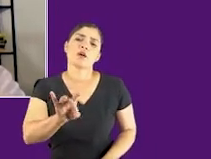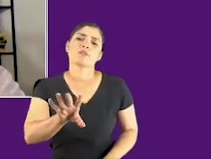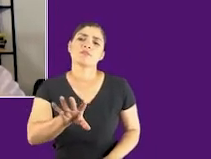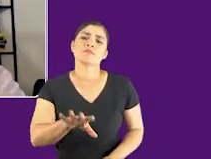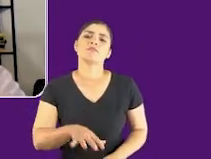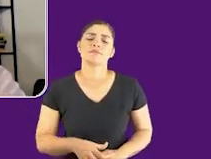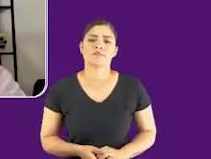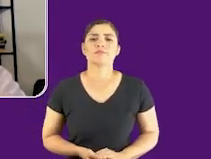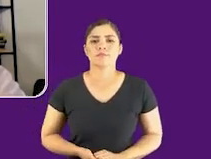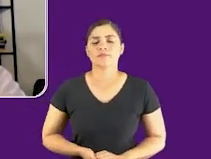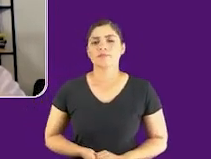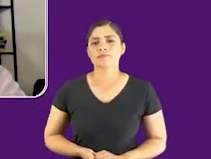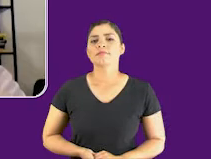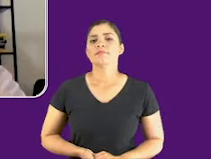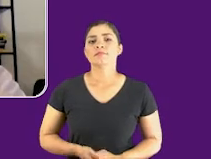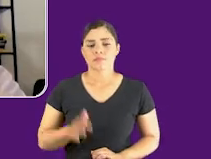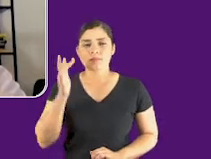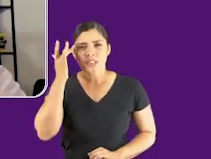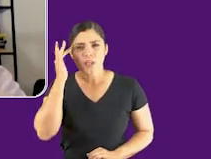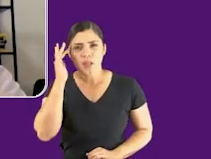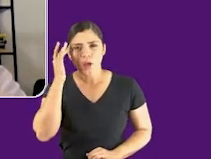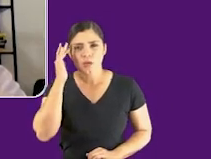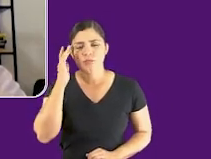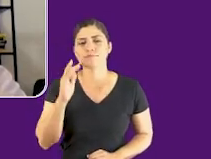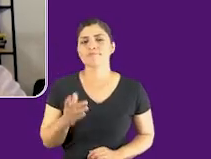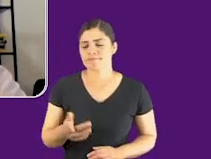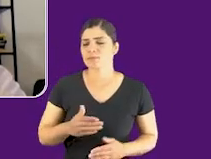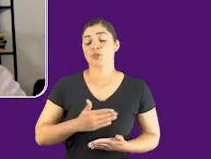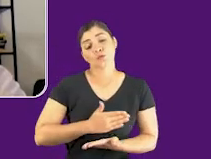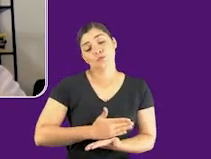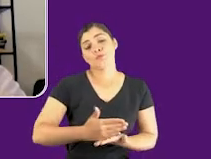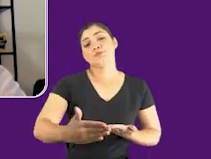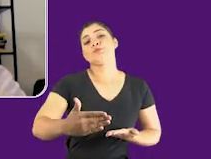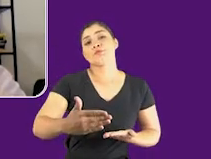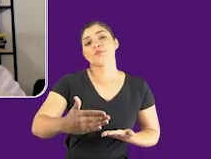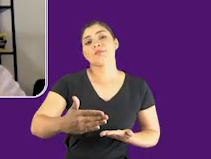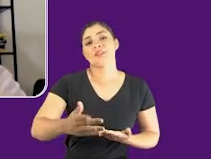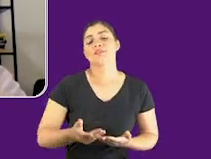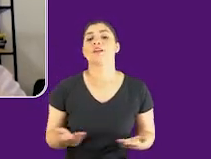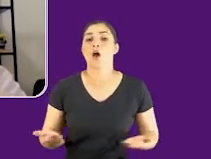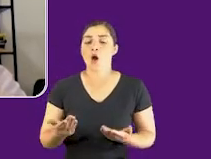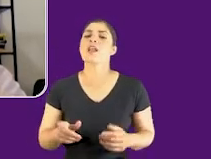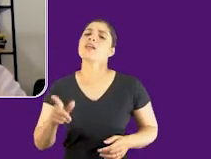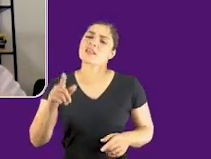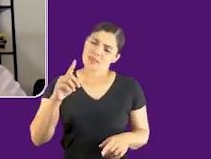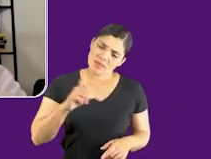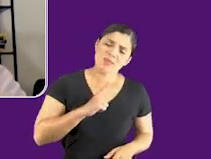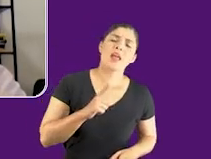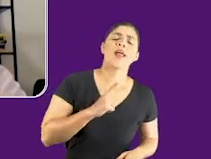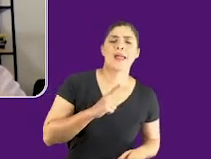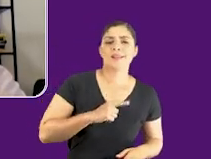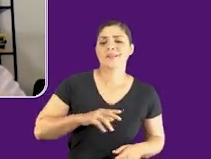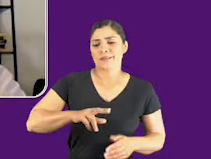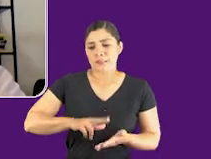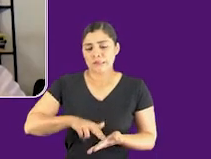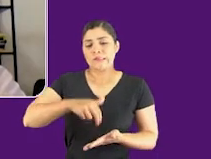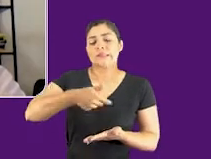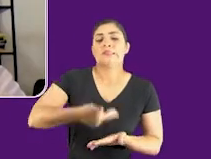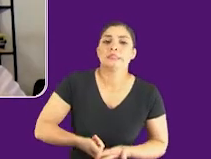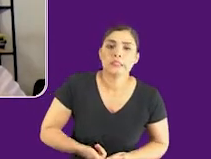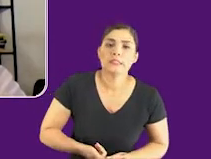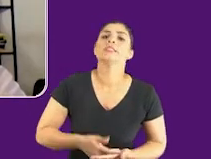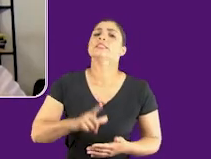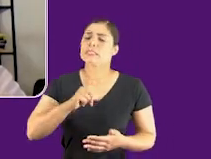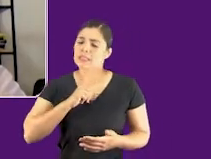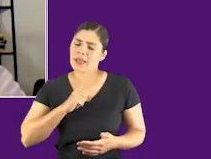para você entender um pouquinho essa jornada que nós estamos agora tem tem os seus ombros tem os seus tropeços tem